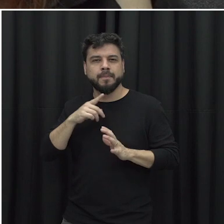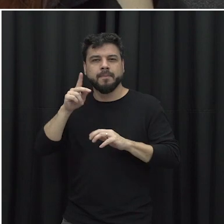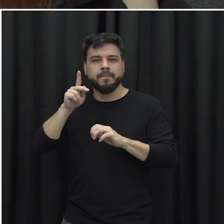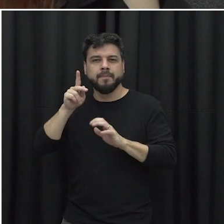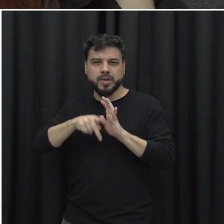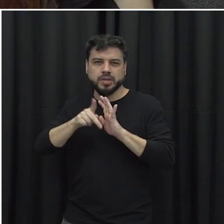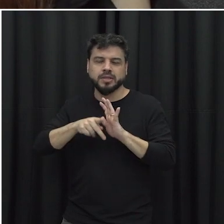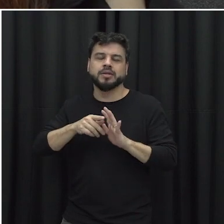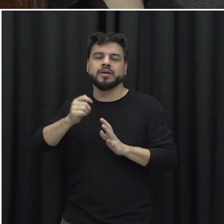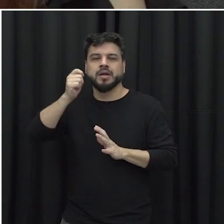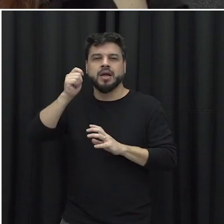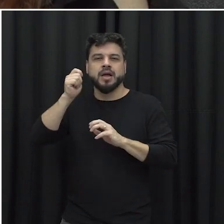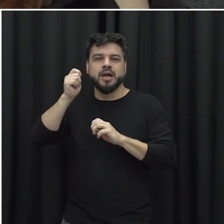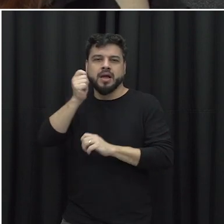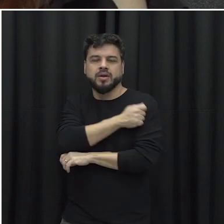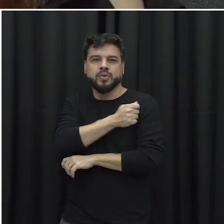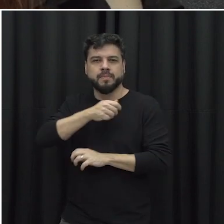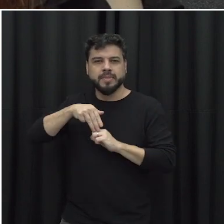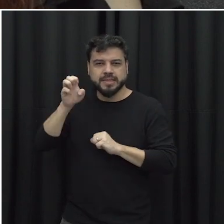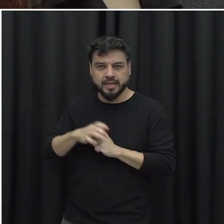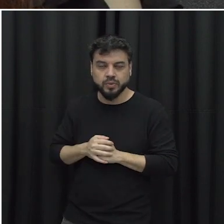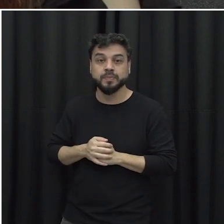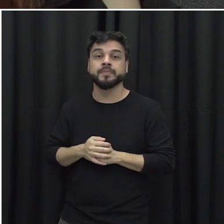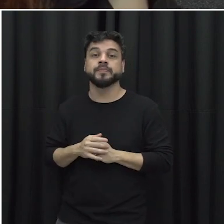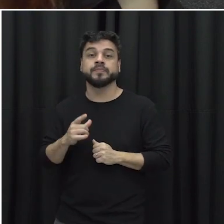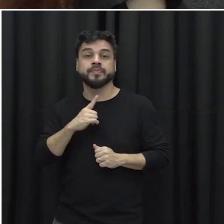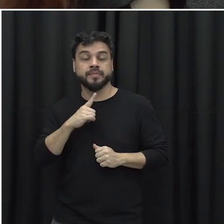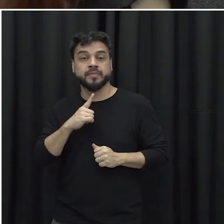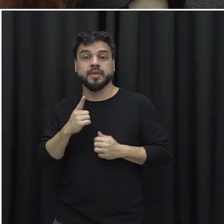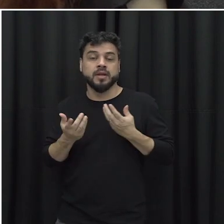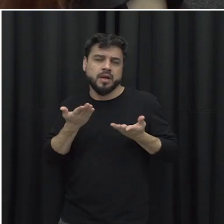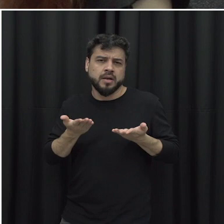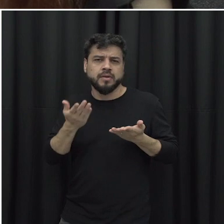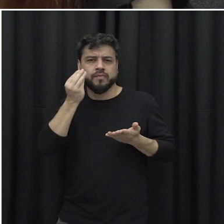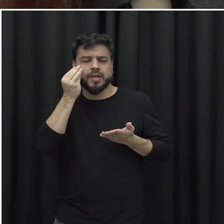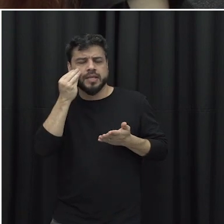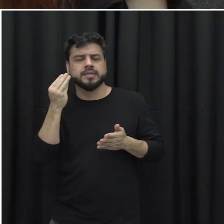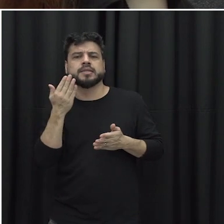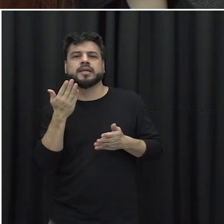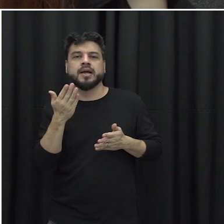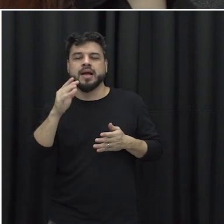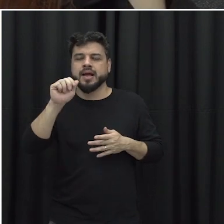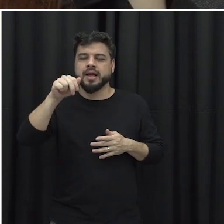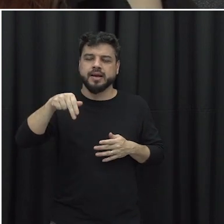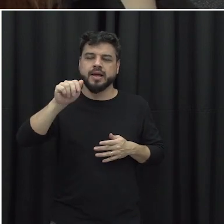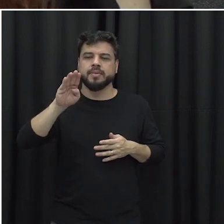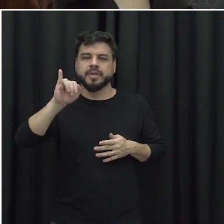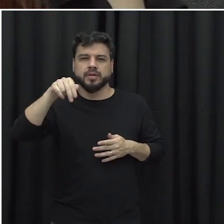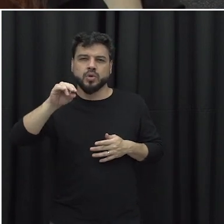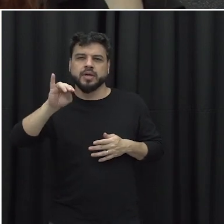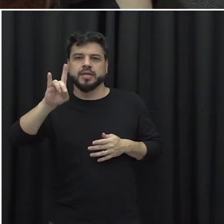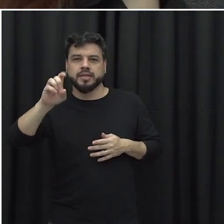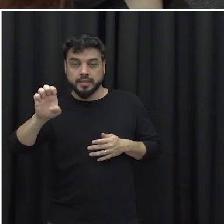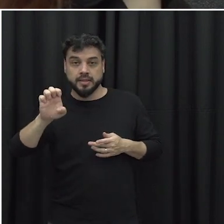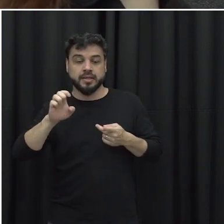mestrado no laboratório, onde eles vão testar o uso de canabinoides para doenças, para